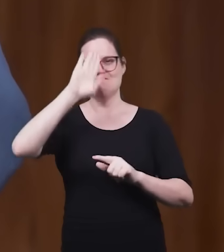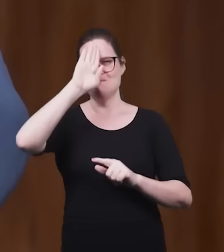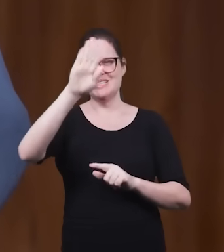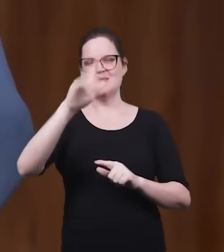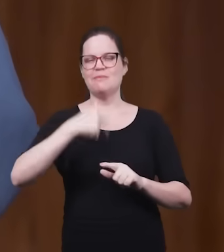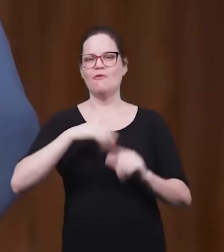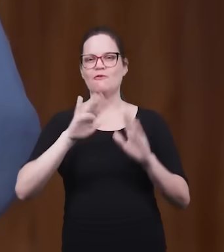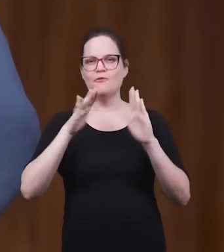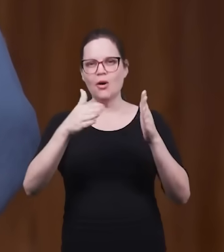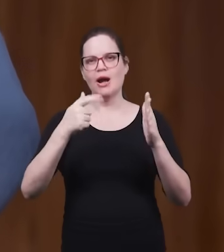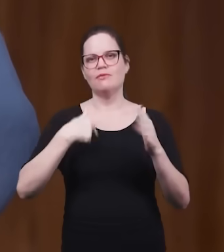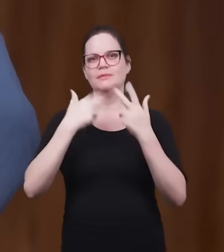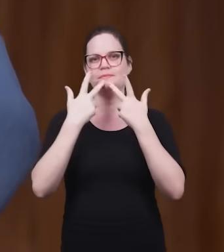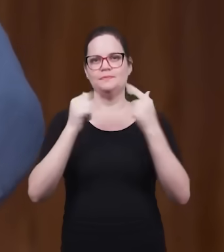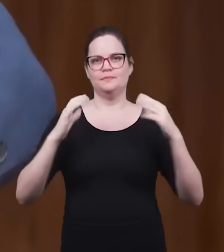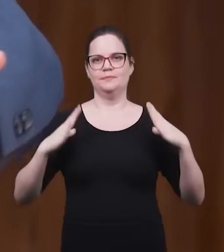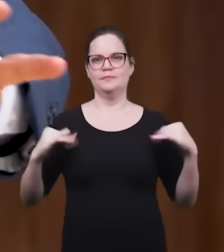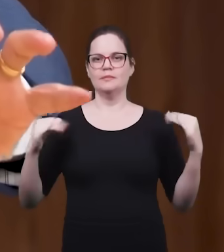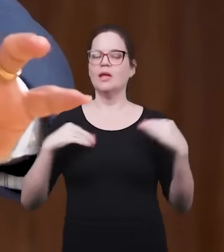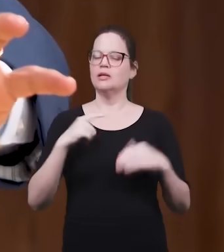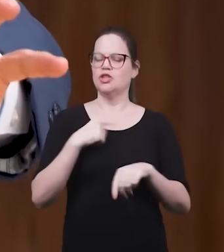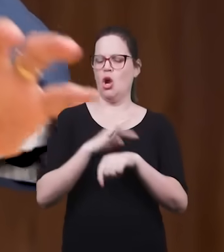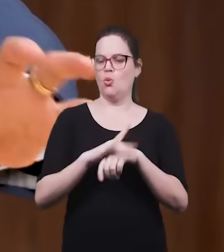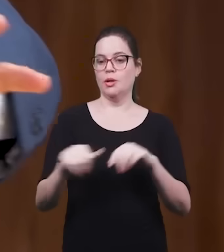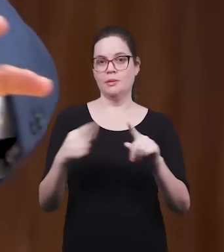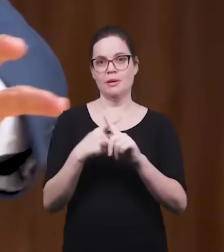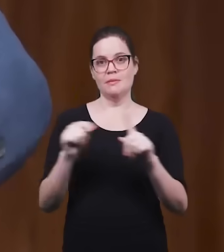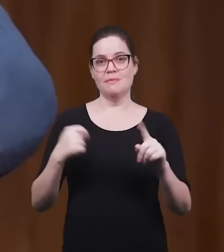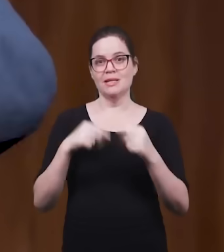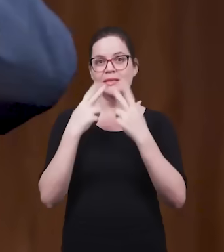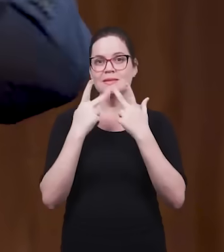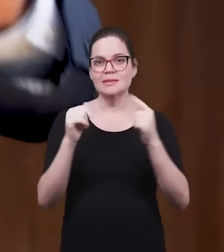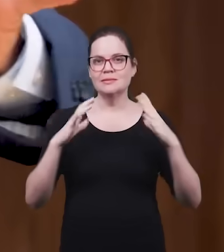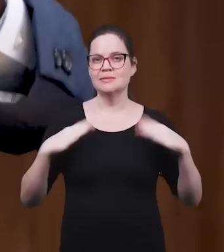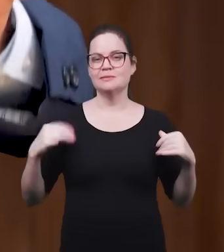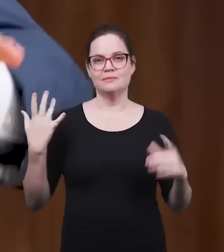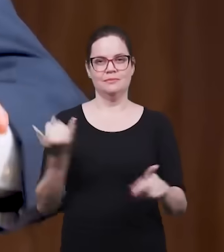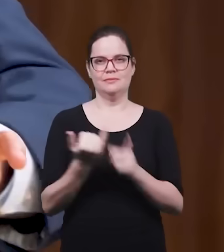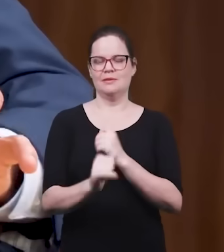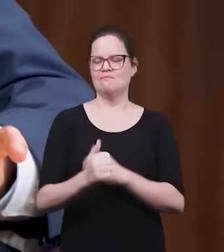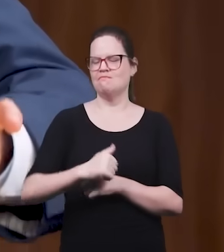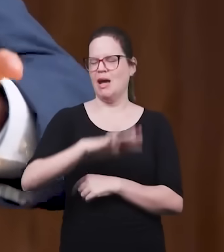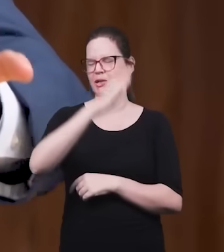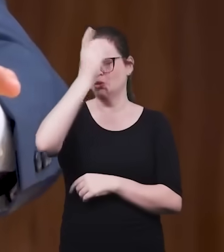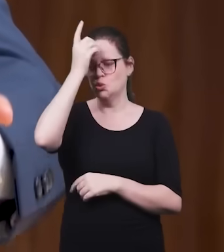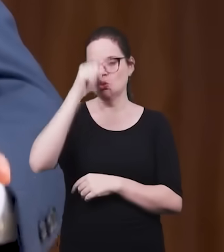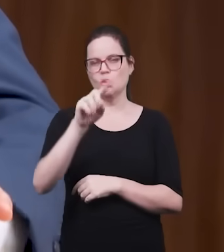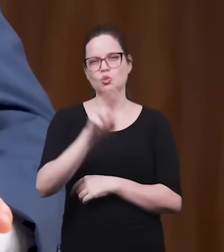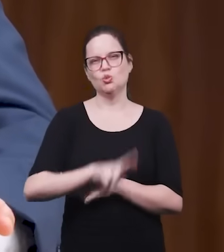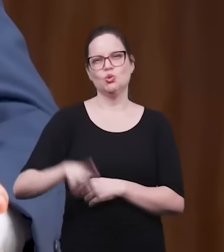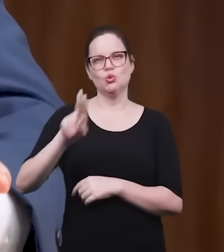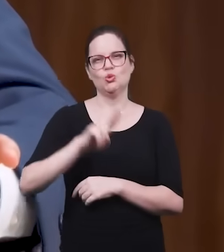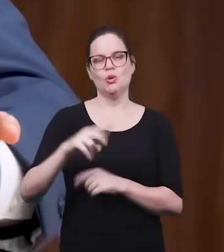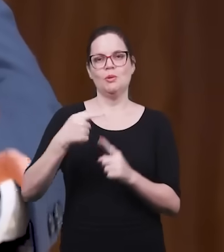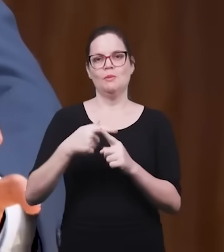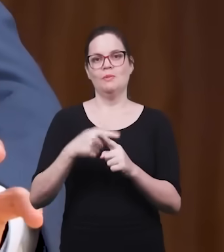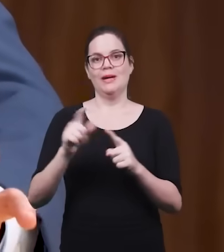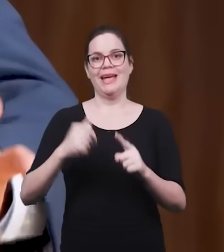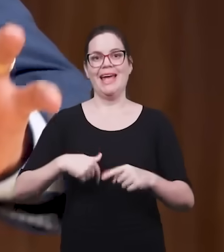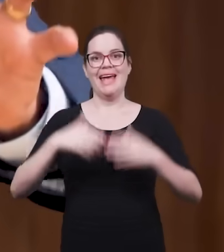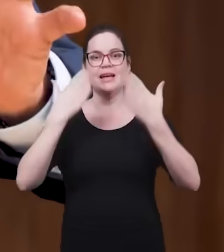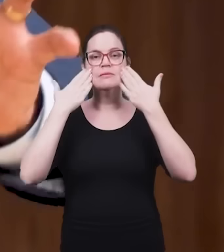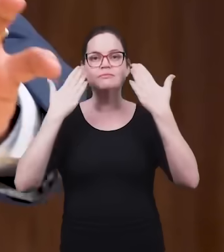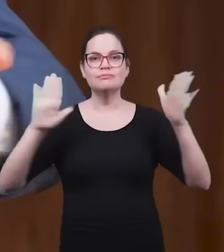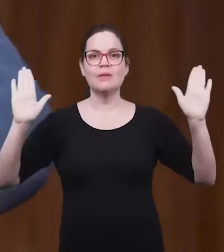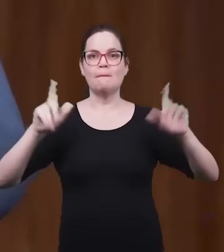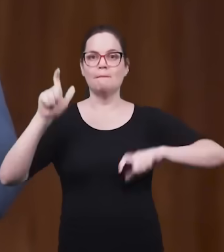interpretação, sem falar de cura e outra coisa, mas língua e interpretação foram os dons Porque é o impacto, porque eles são dons públicos,